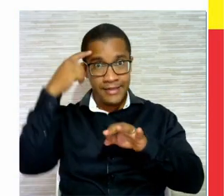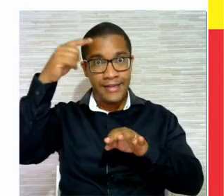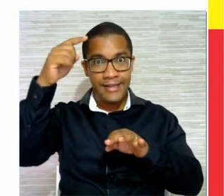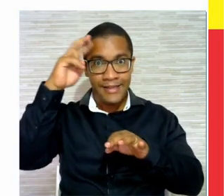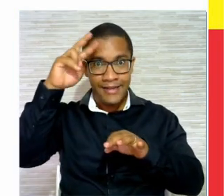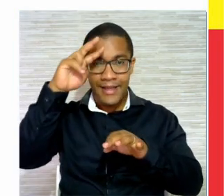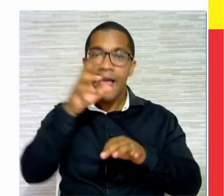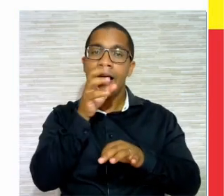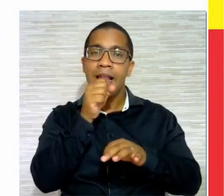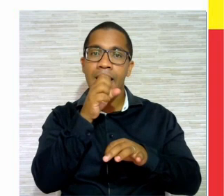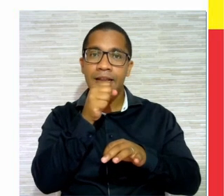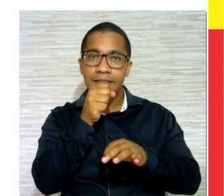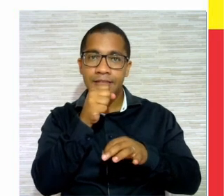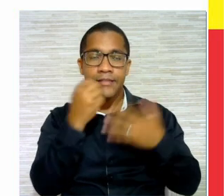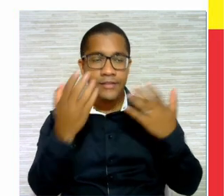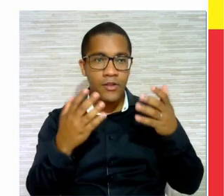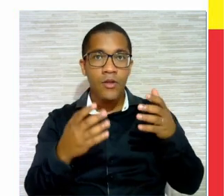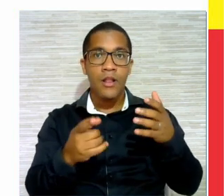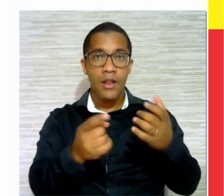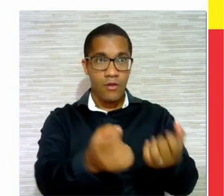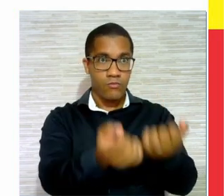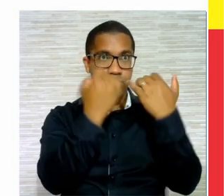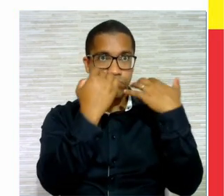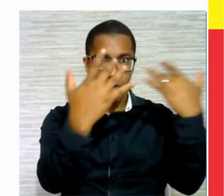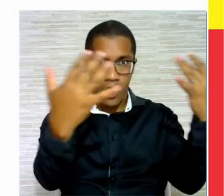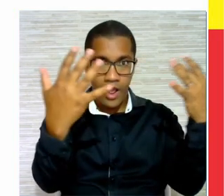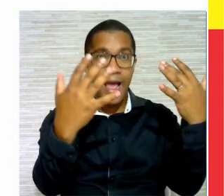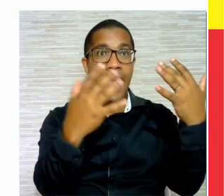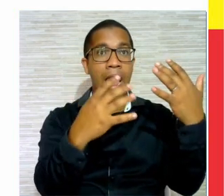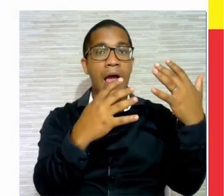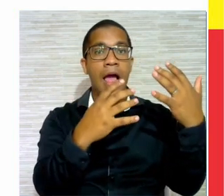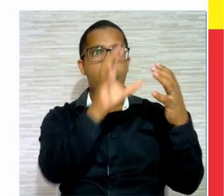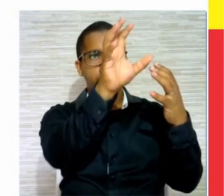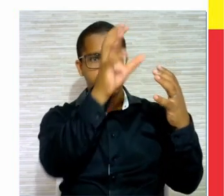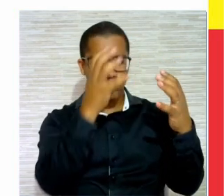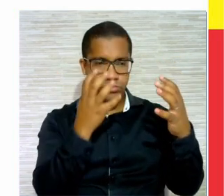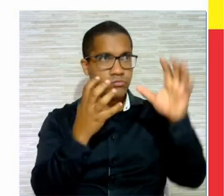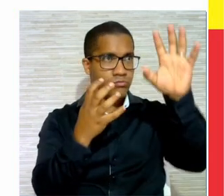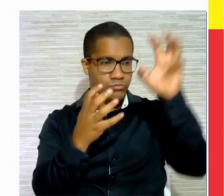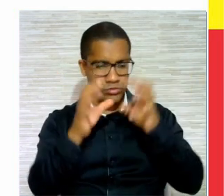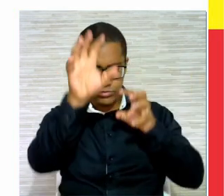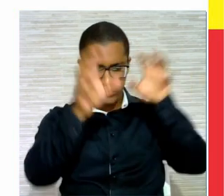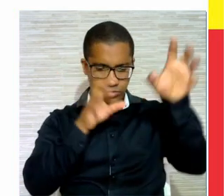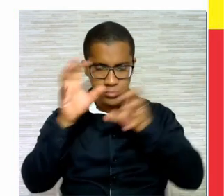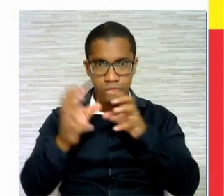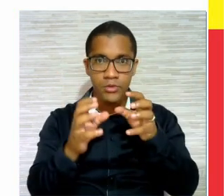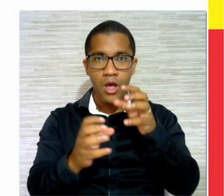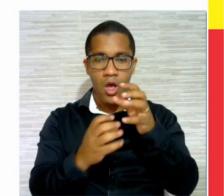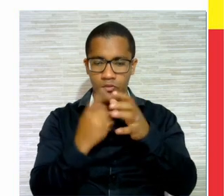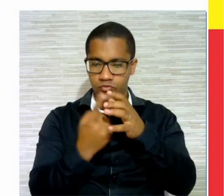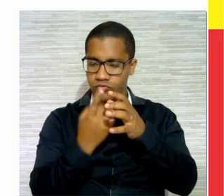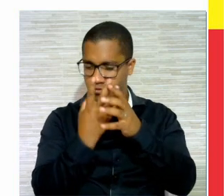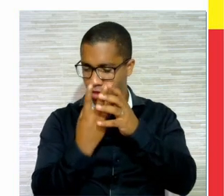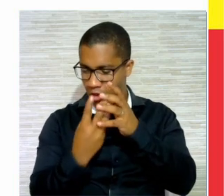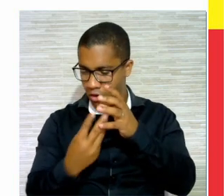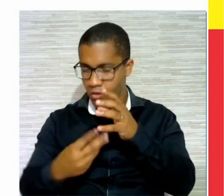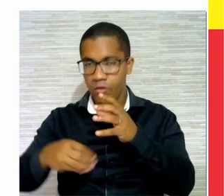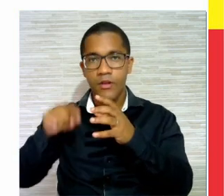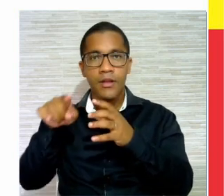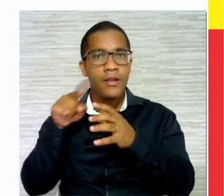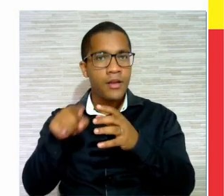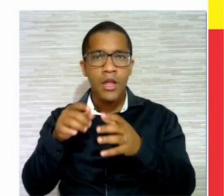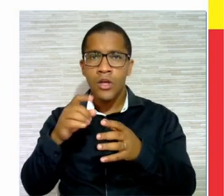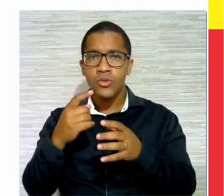laranja e vai produzir também o suco da laranja. Da mesma forma, a gente vai extrair o leite na pecuária e vai produzir aí o